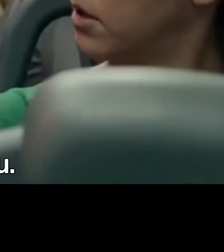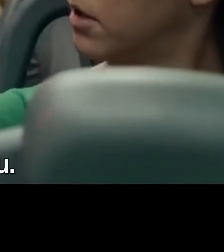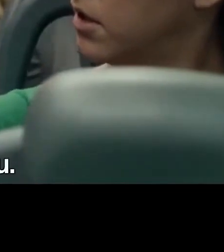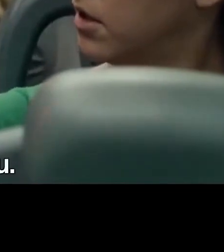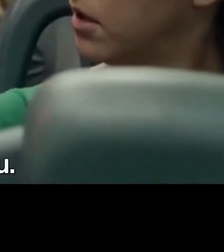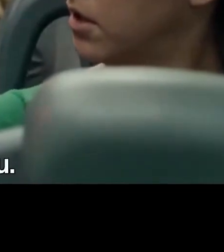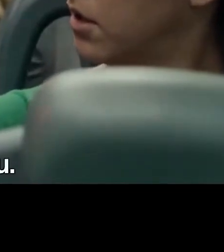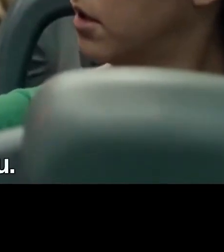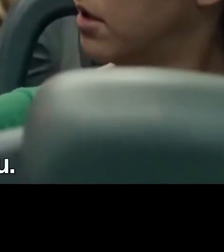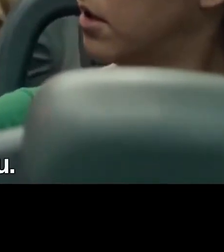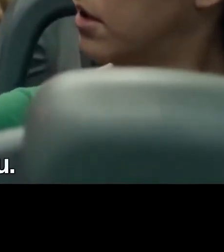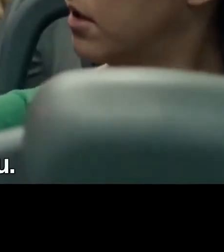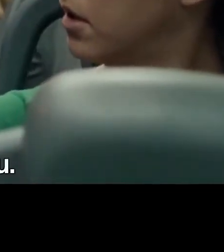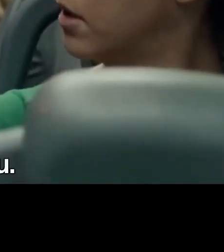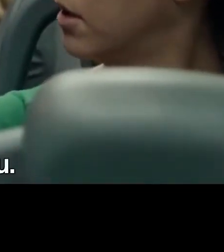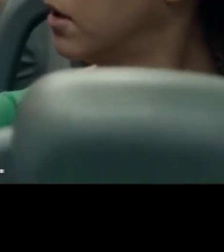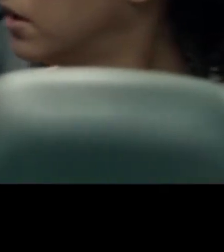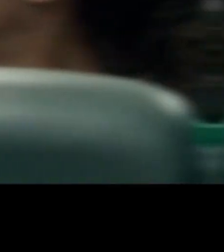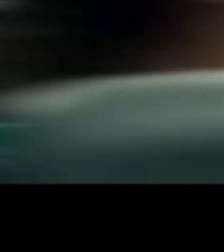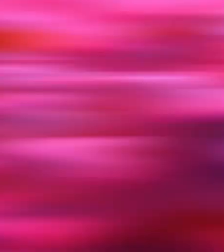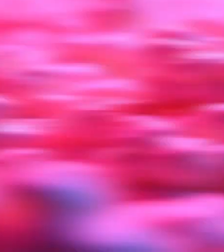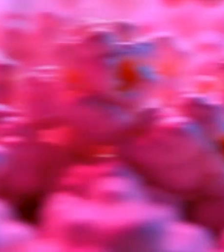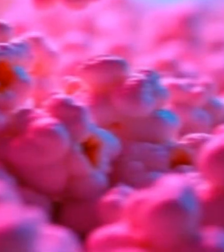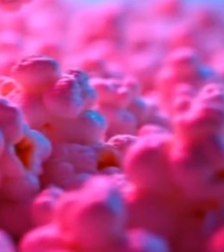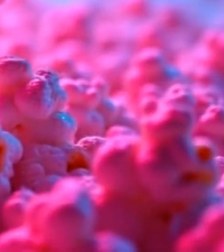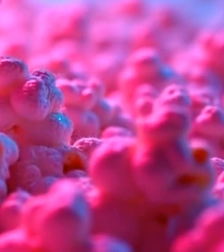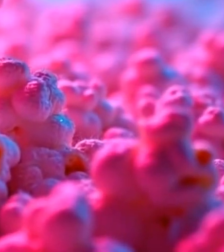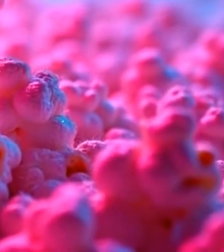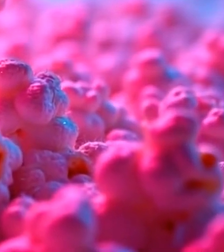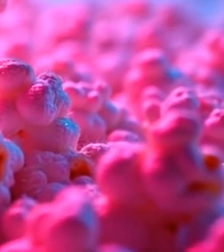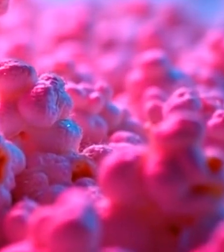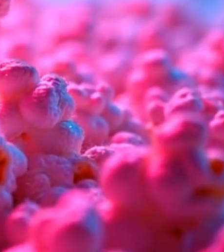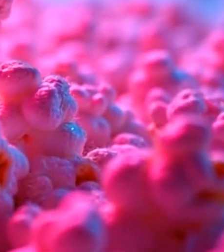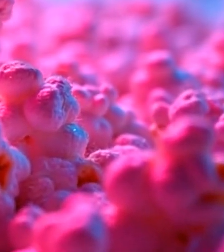Eu moro no serviço, já falei, moro no serviço.